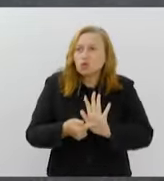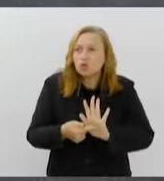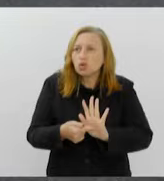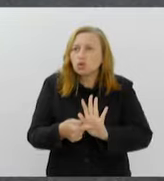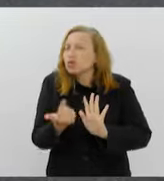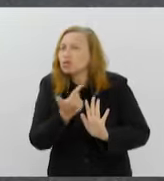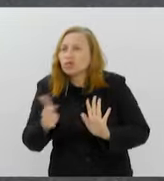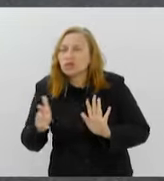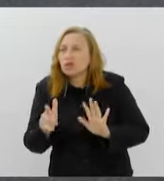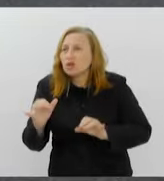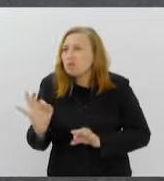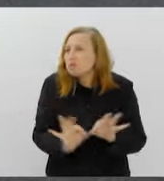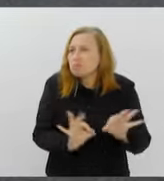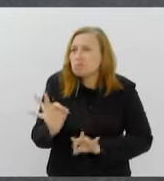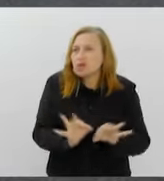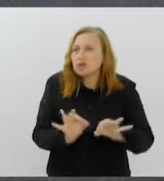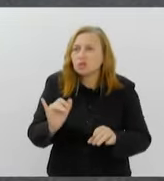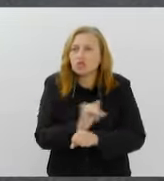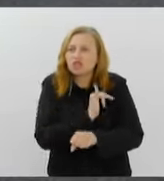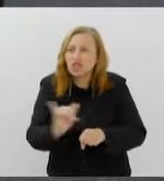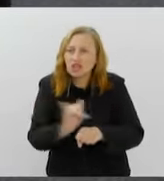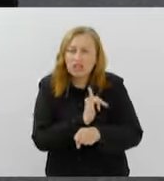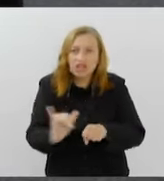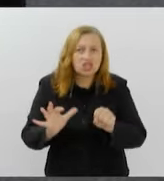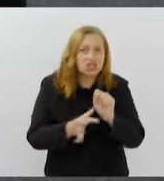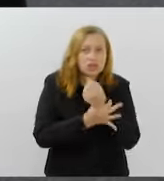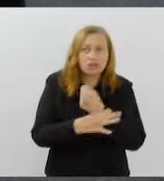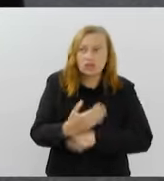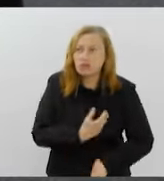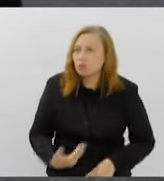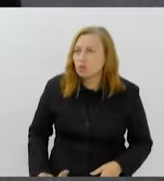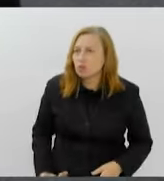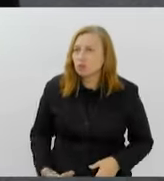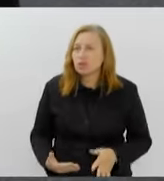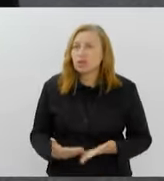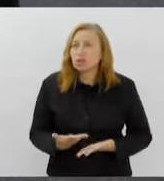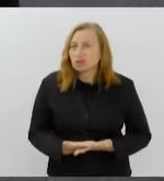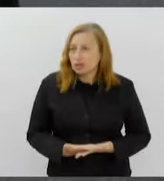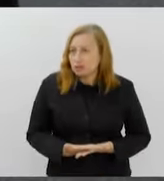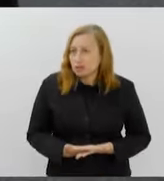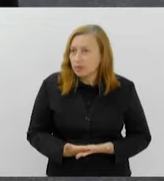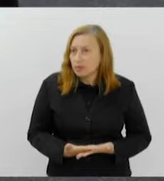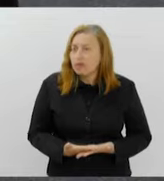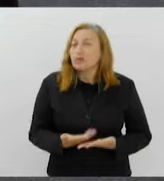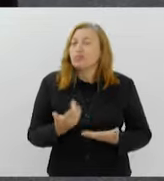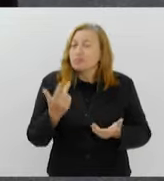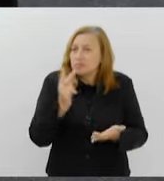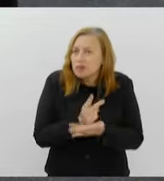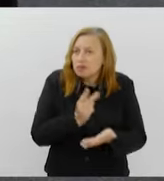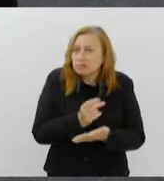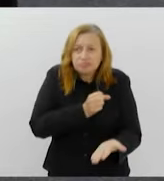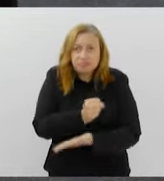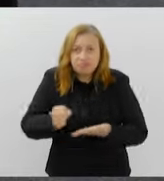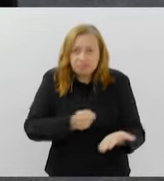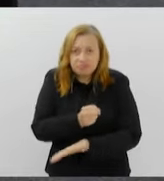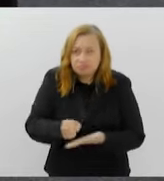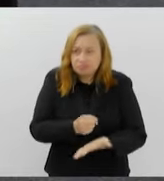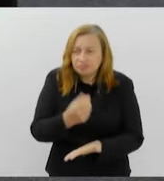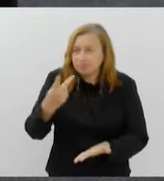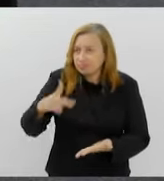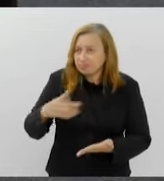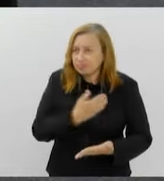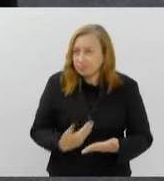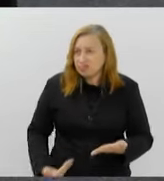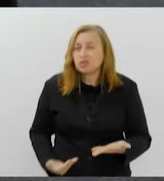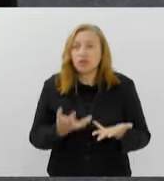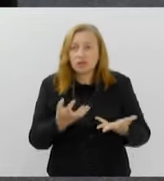um plano estratégico de Segurança Pública embora não sendo base do seu governo eu quero dizer que o senhor